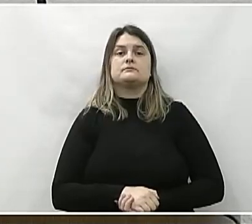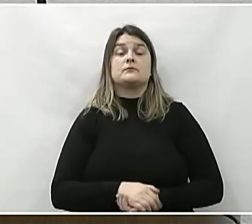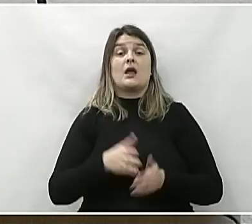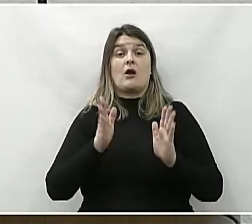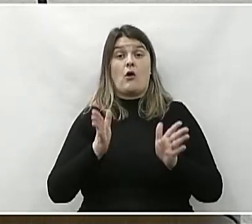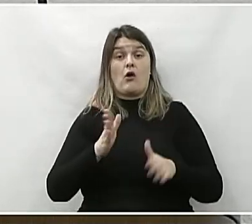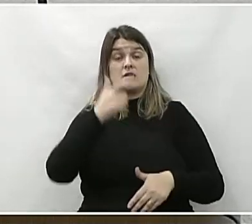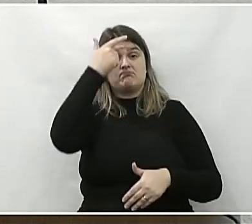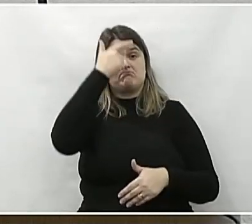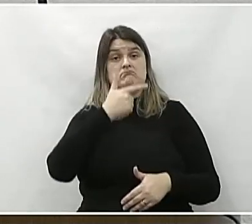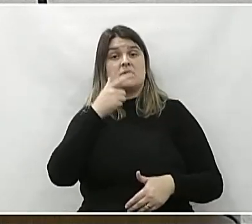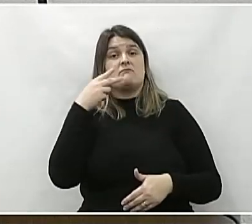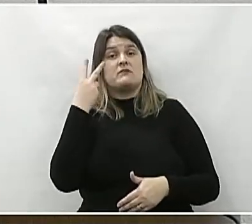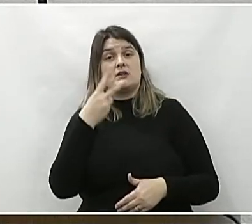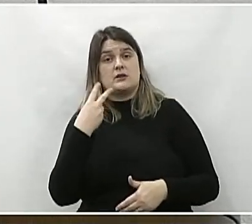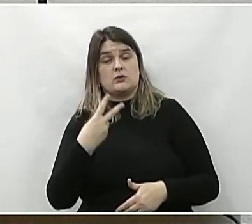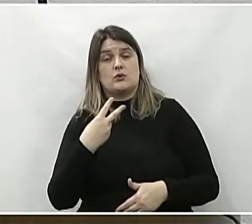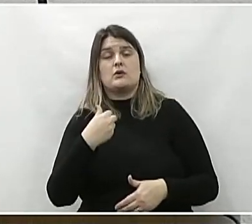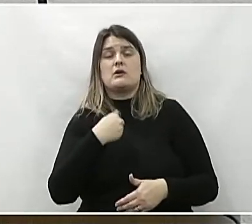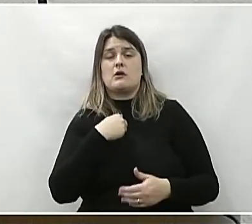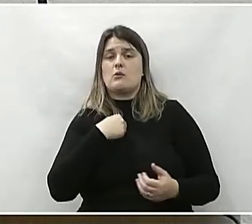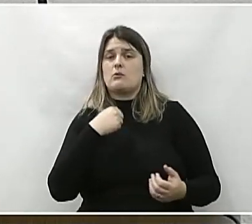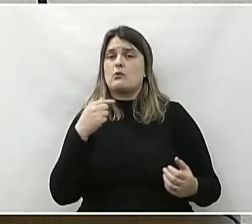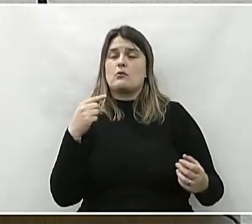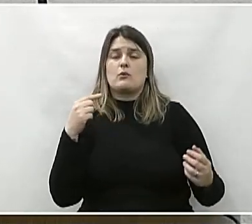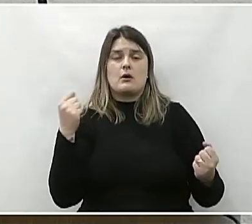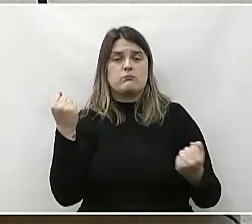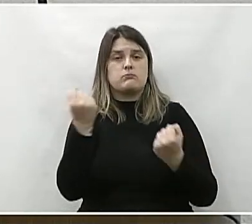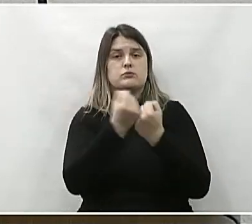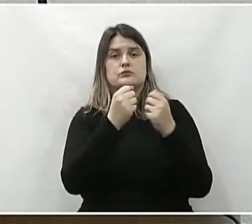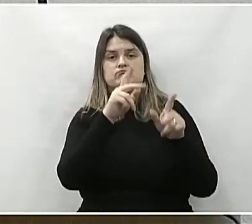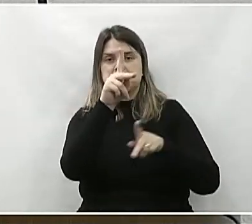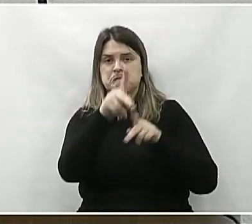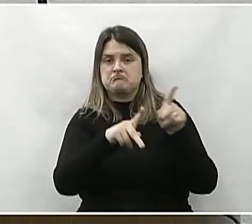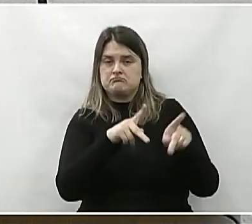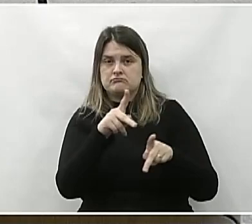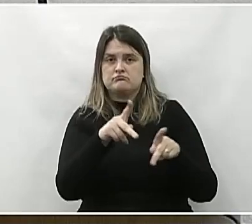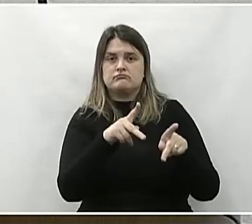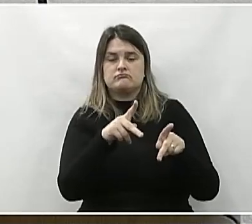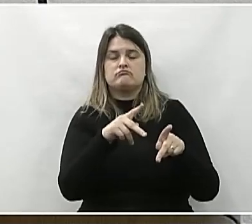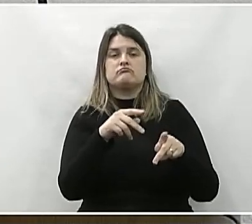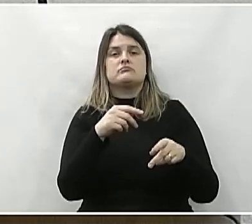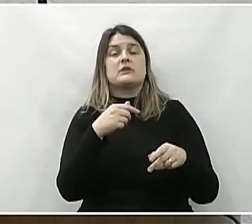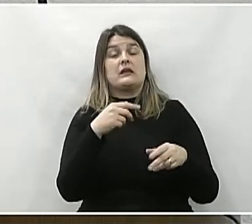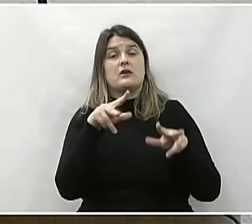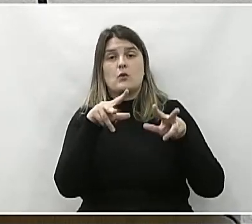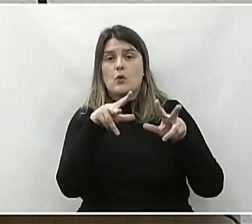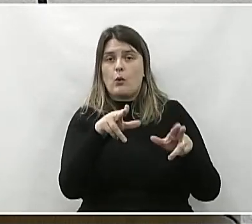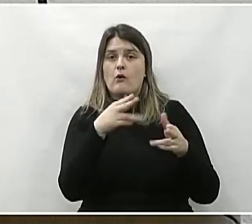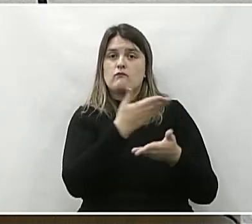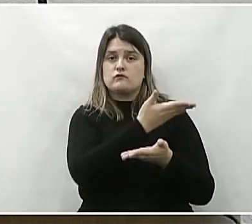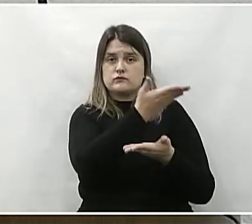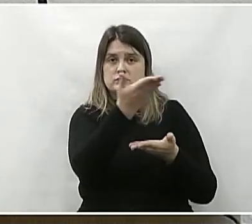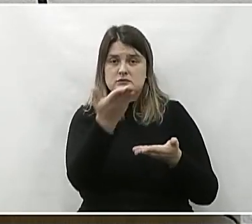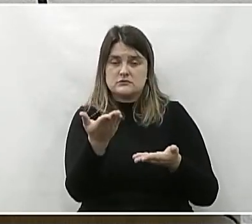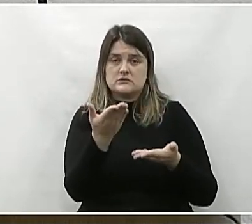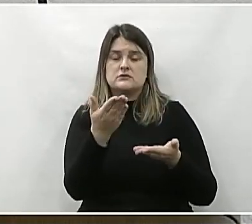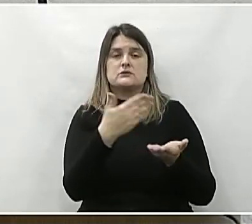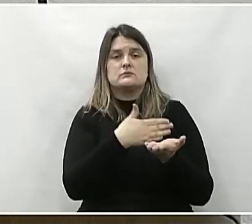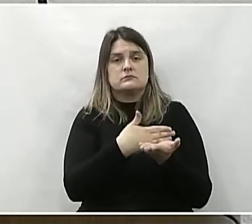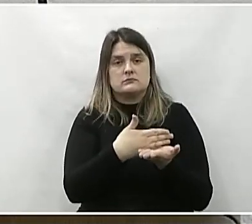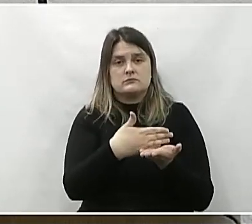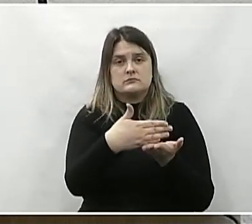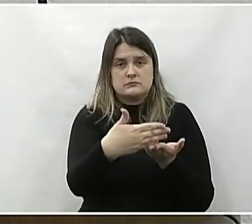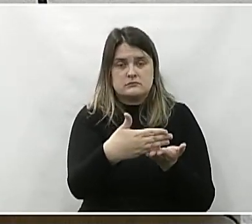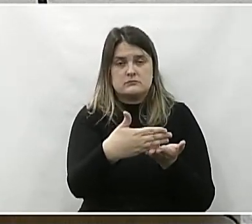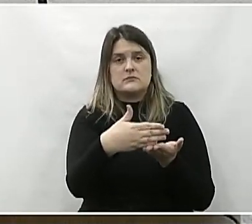estar Vereador é estar em conjunto com a população e poder as causas essas como vocês que estão